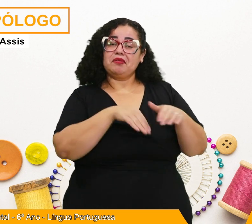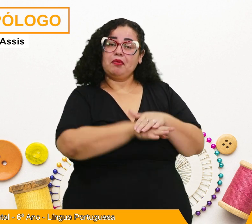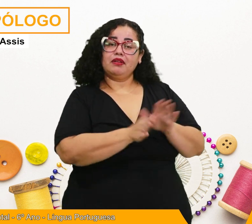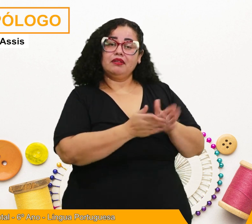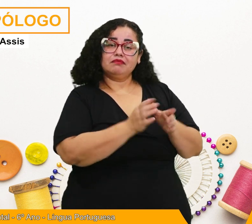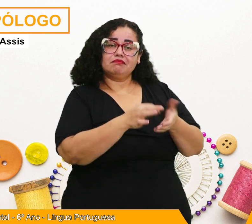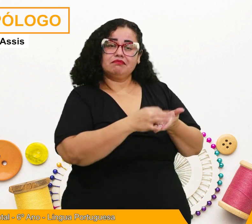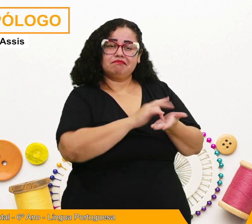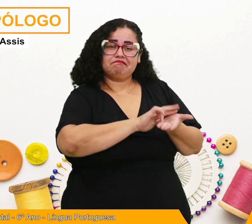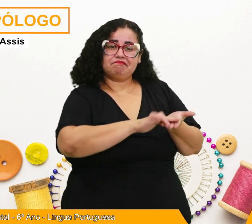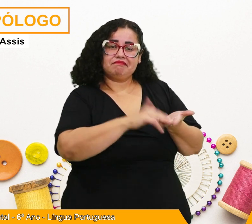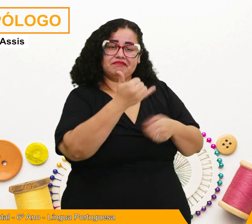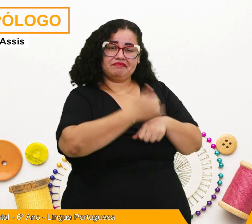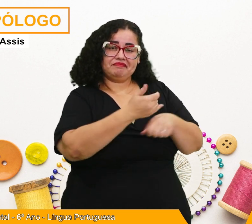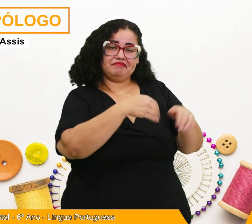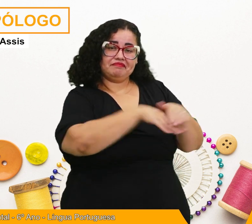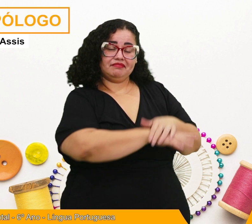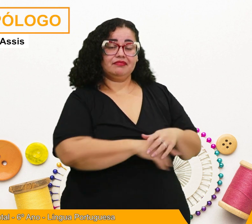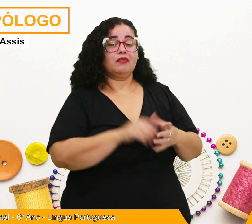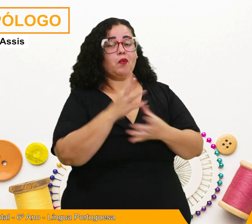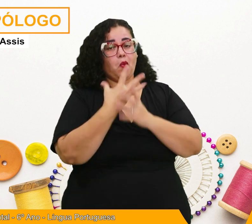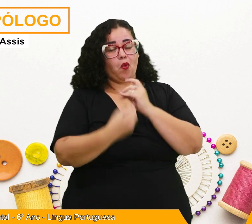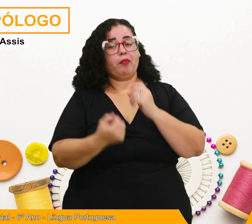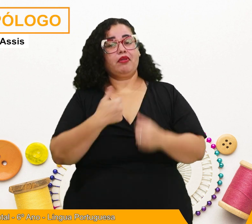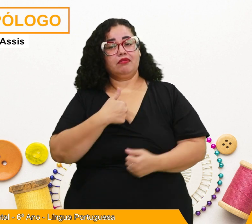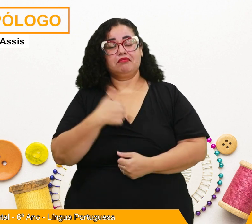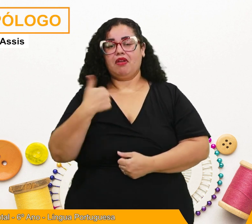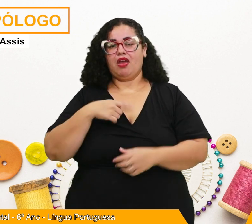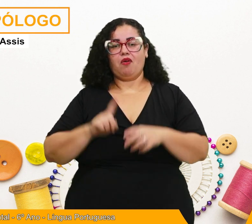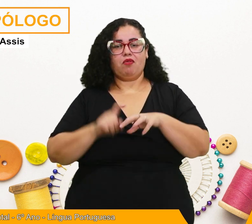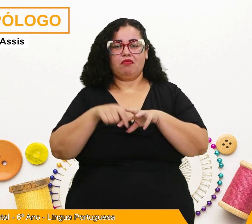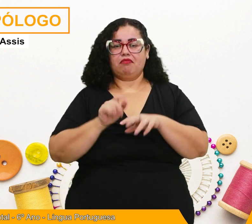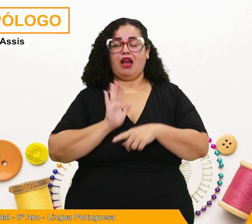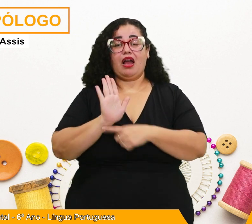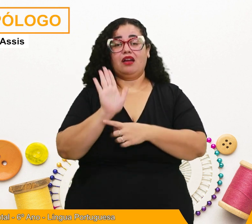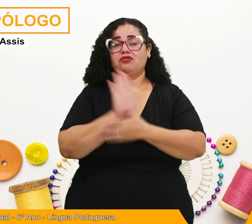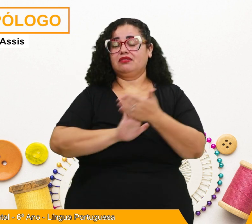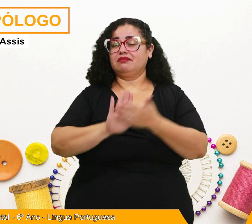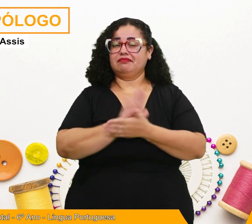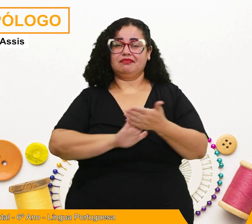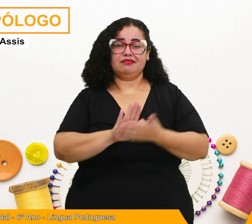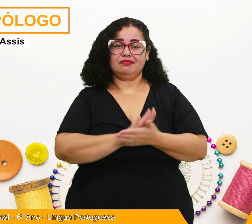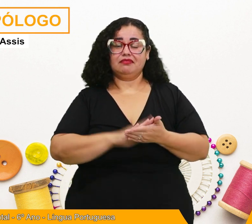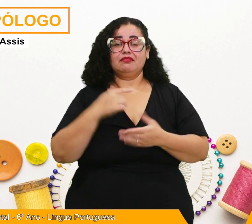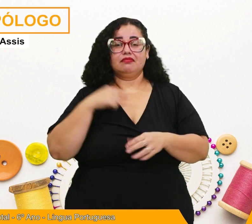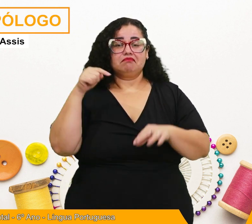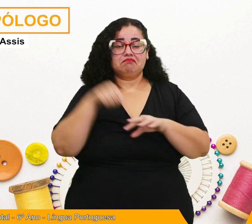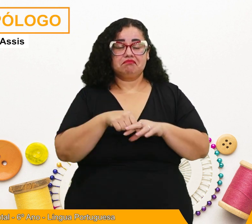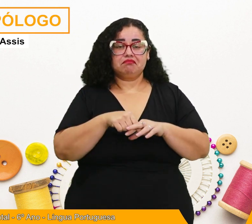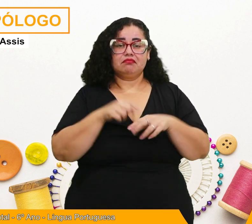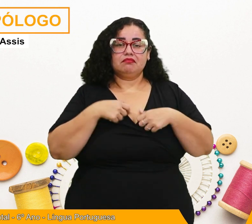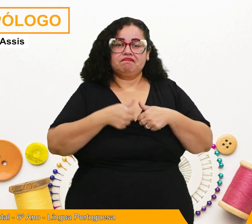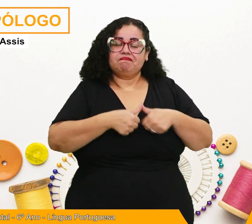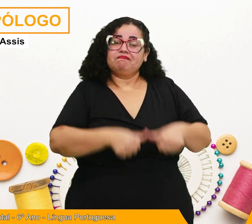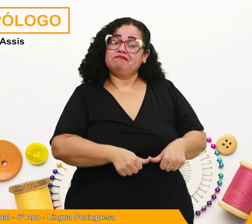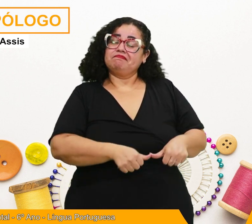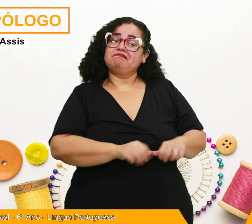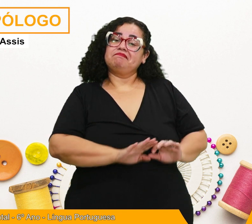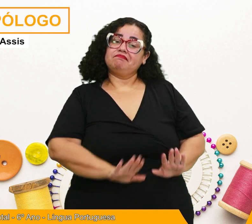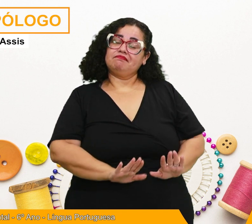caixinha de costura. Faze como eu, que não abro caminho para ninguém. Onde me espetam,